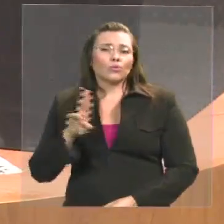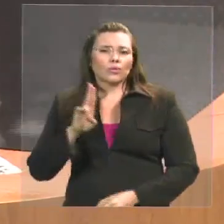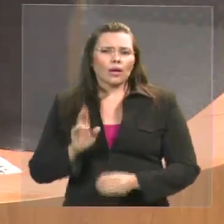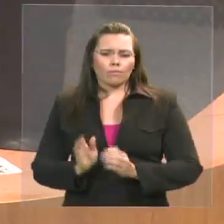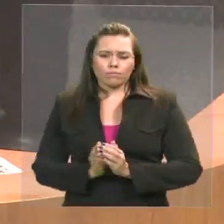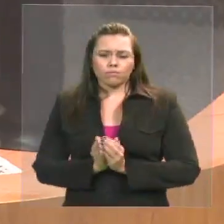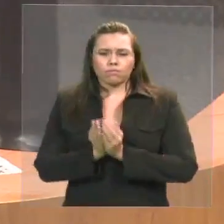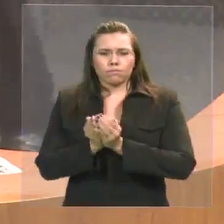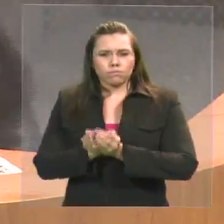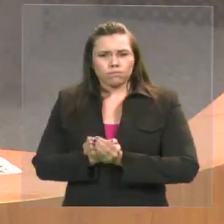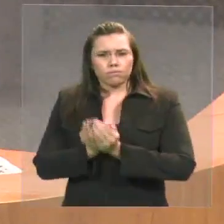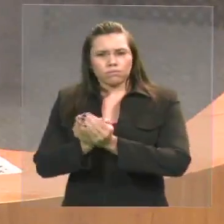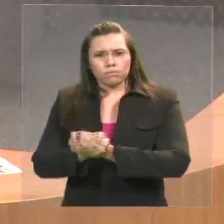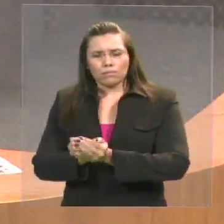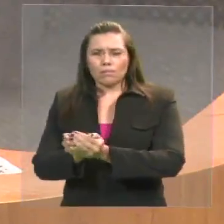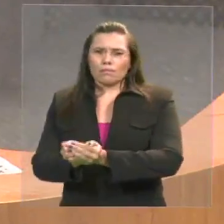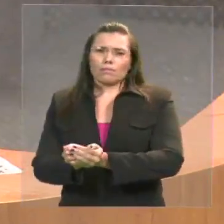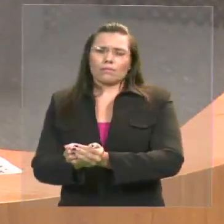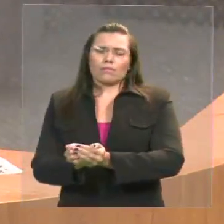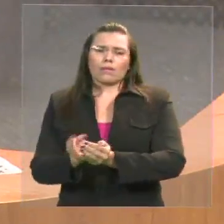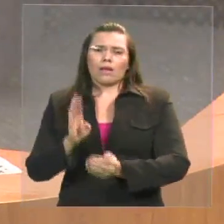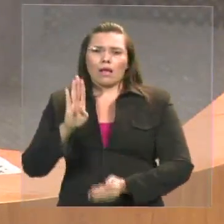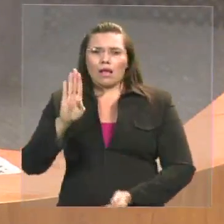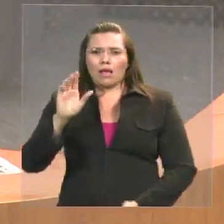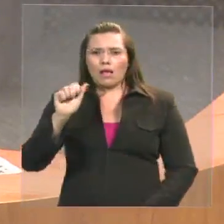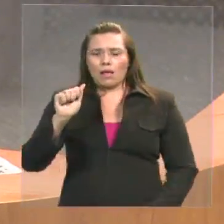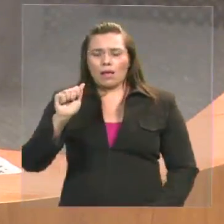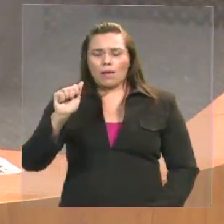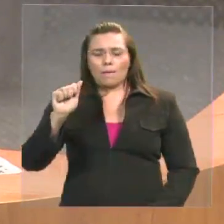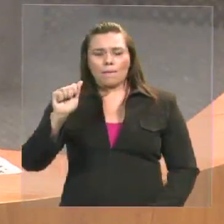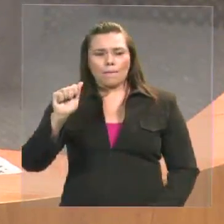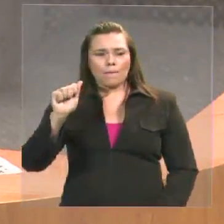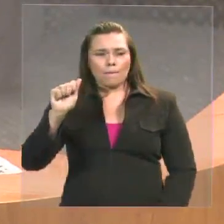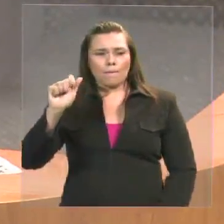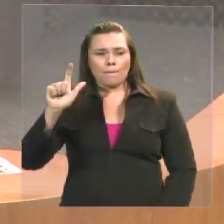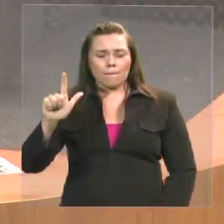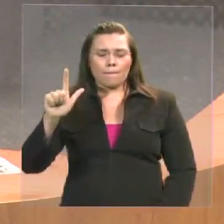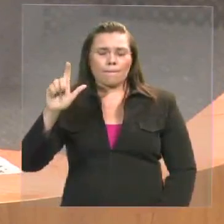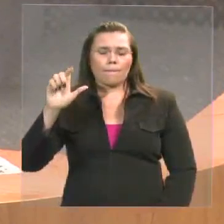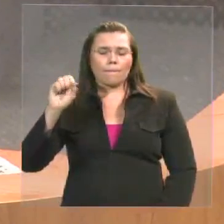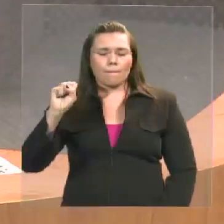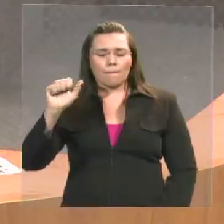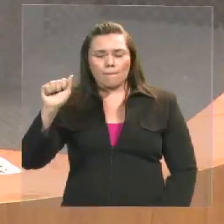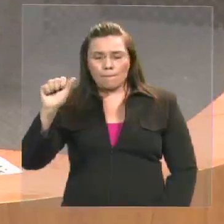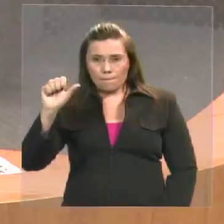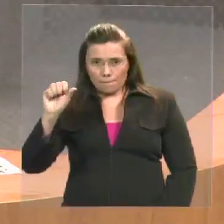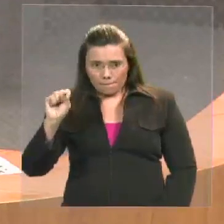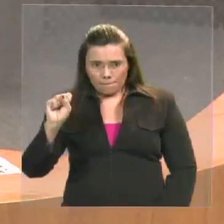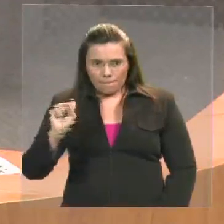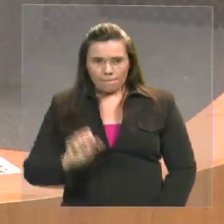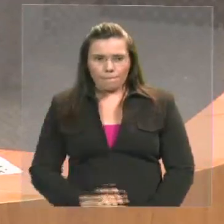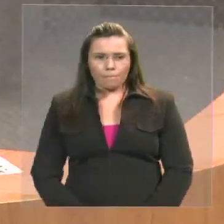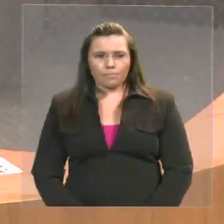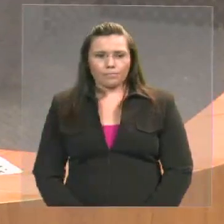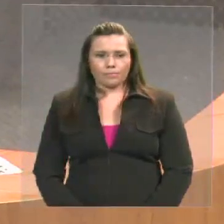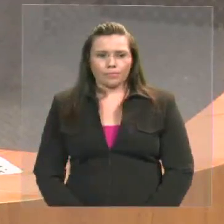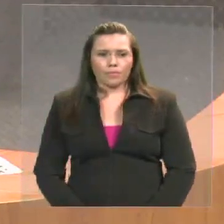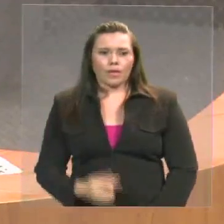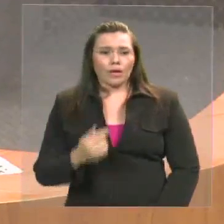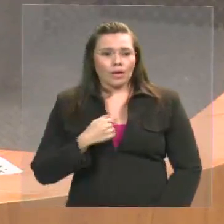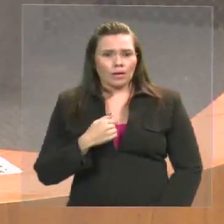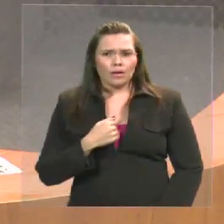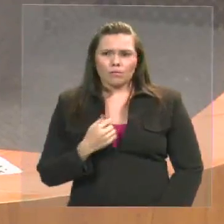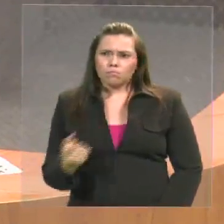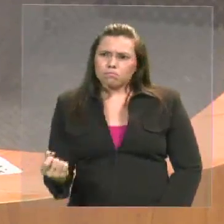ainda mais, digamos, perplexo com a situação, quando descobri que tinha que